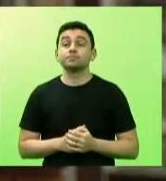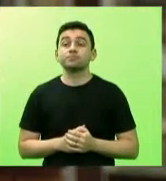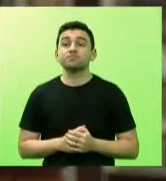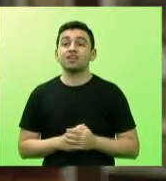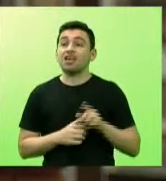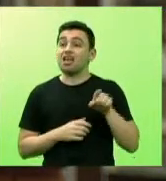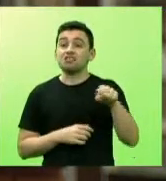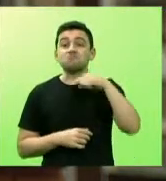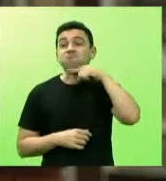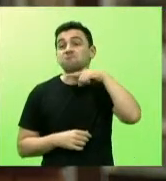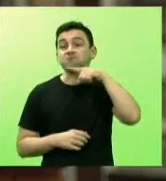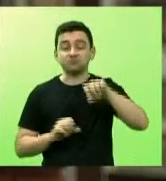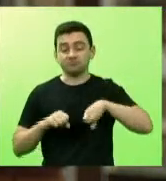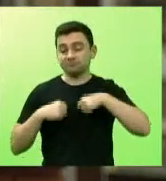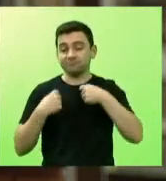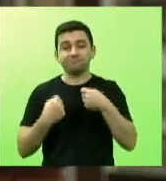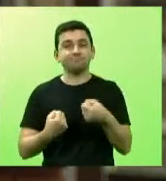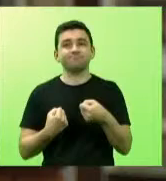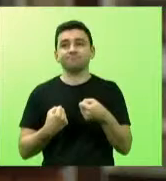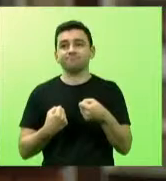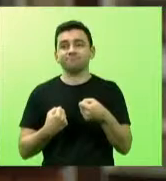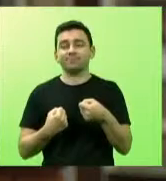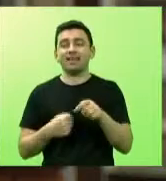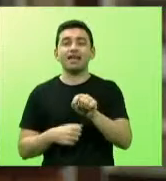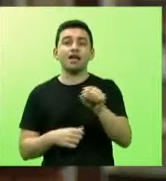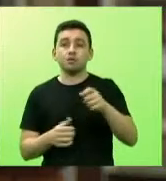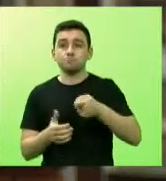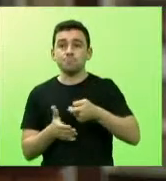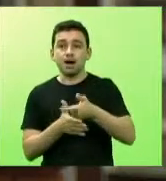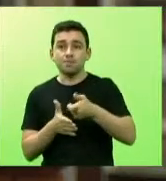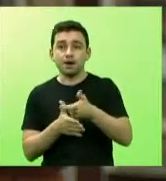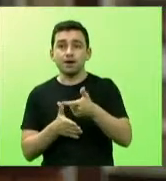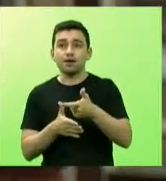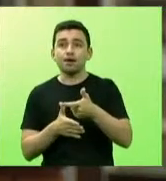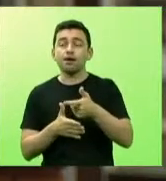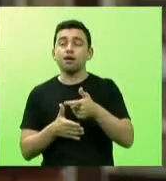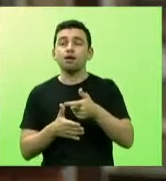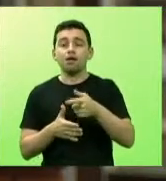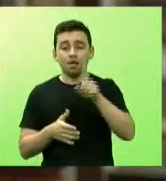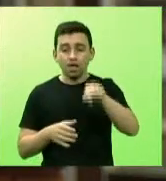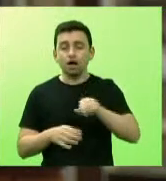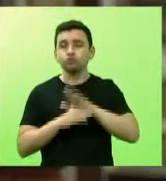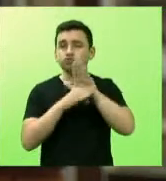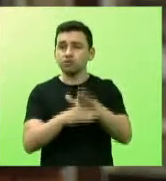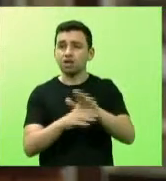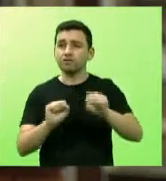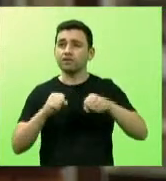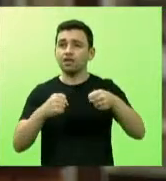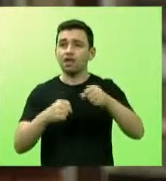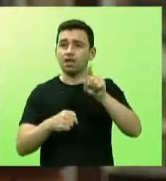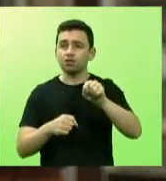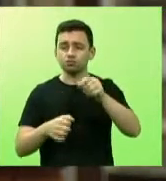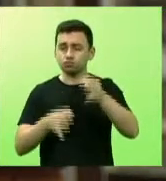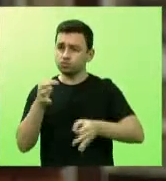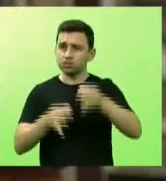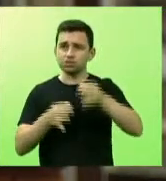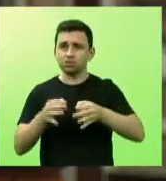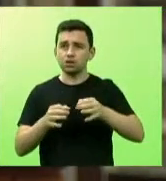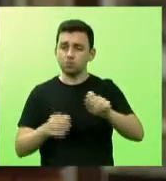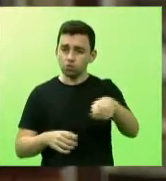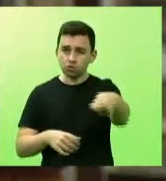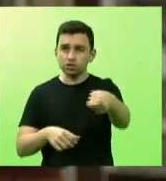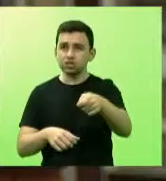E não conseguiu se defender de quem é pago para defendê-lo. Salvo melhor juiz, é para isso que serve